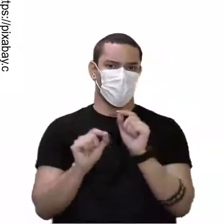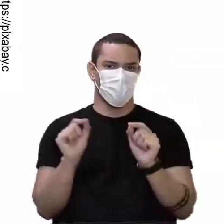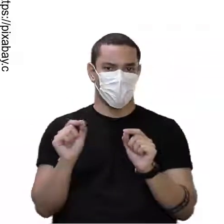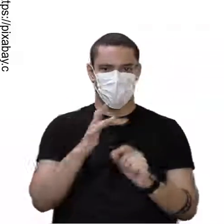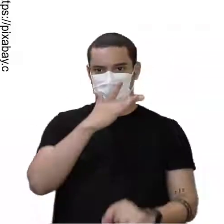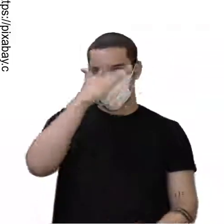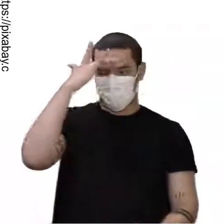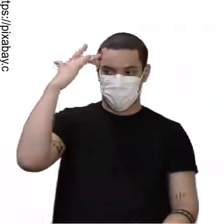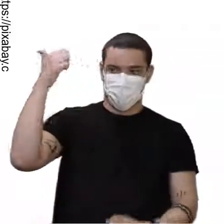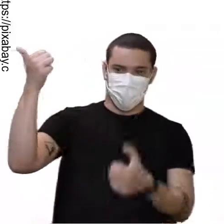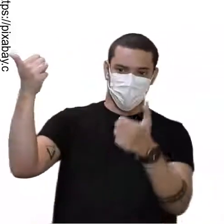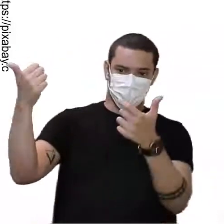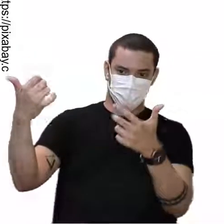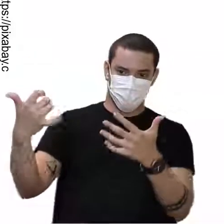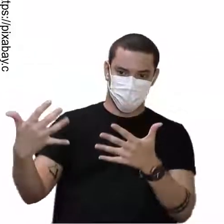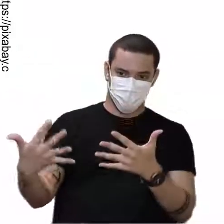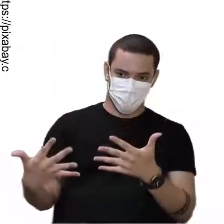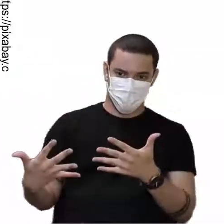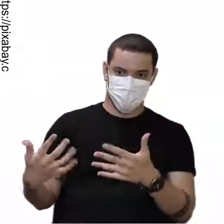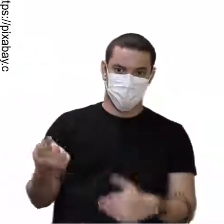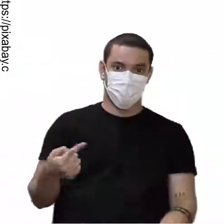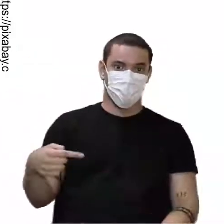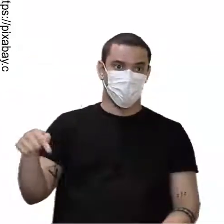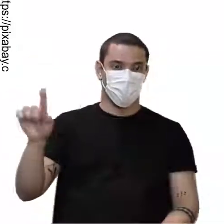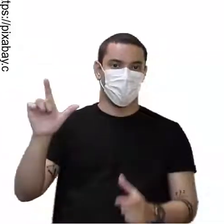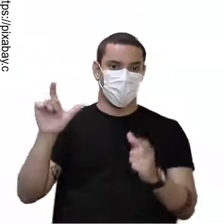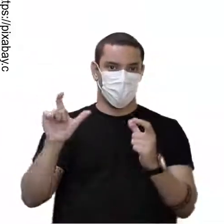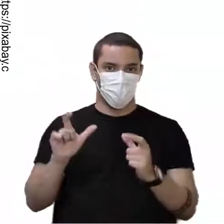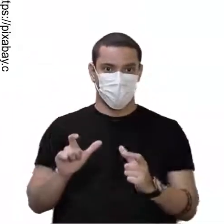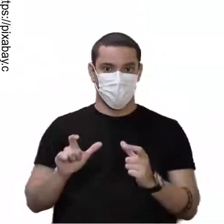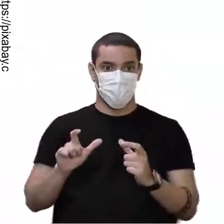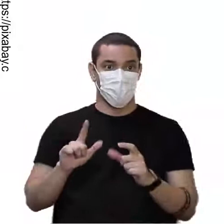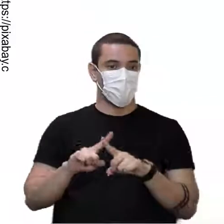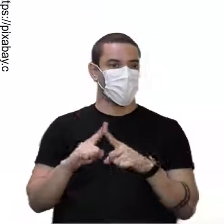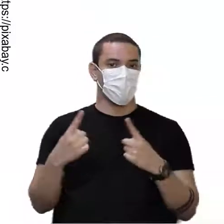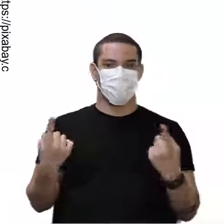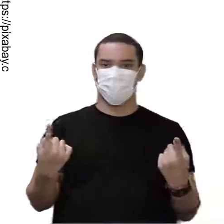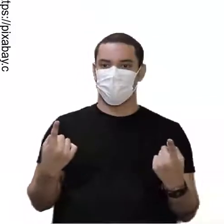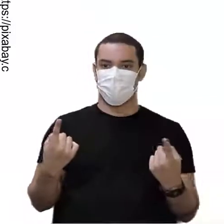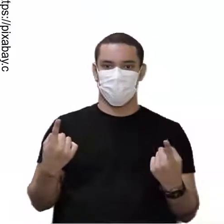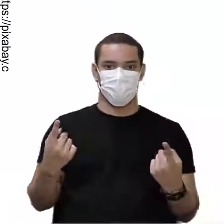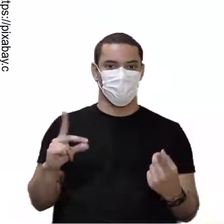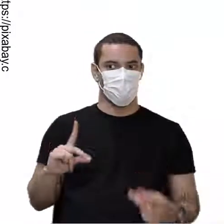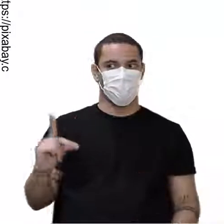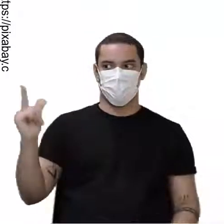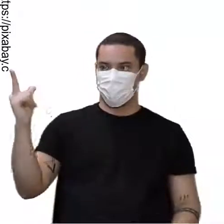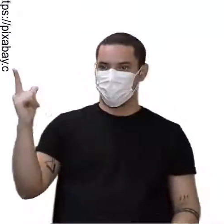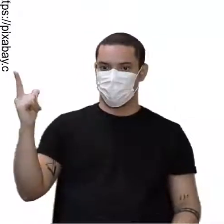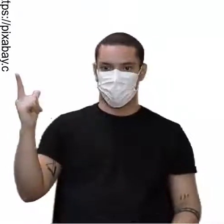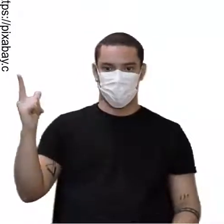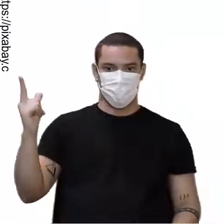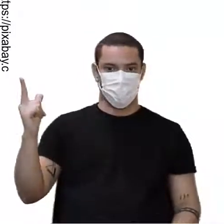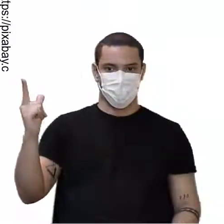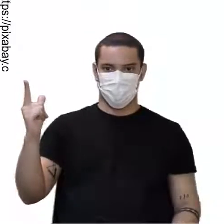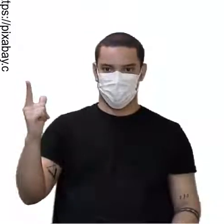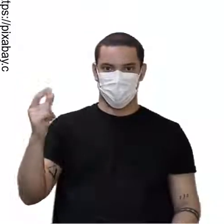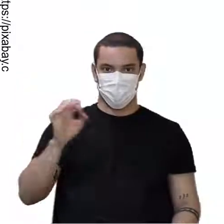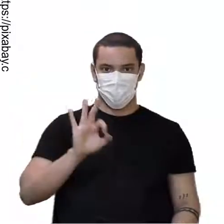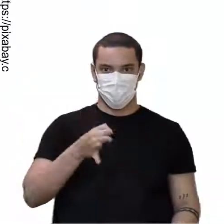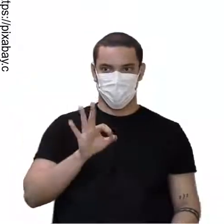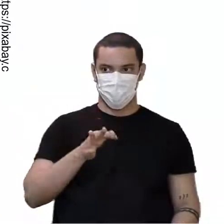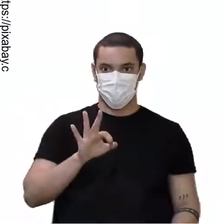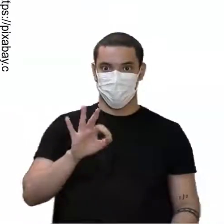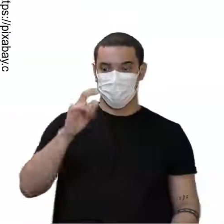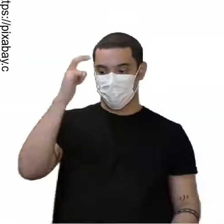que alguém foi a um certo lugar, mas não está mais lá. Foi, certo?